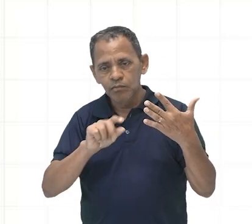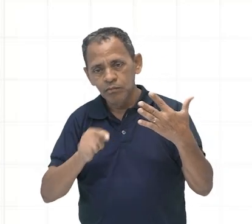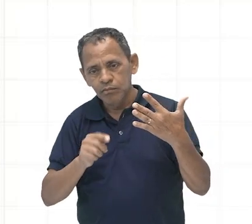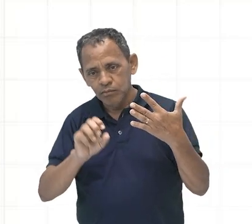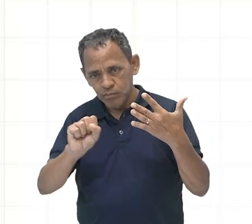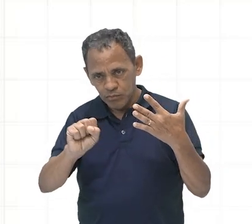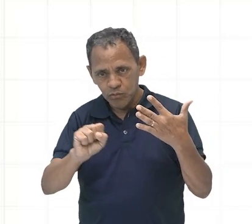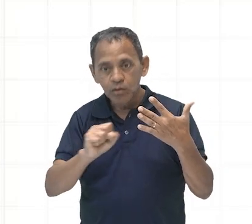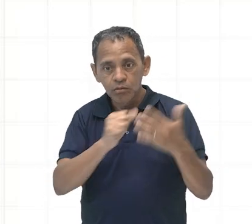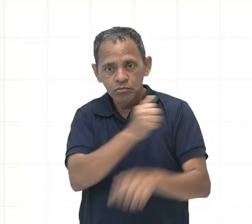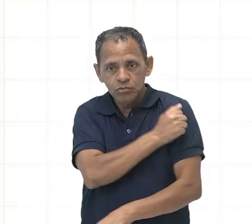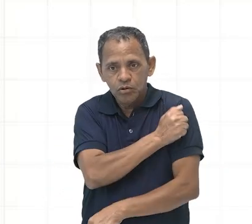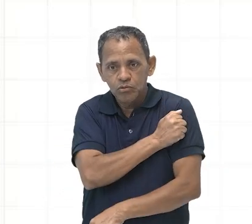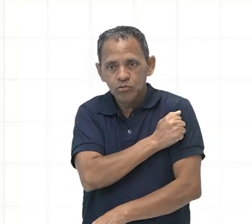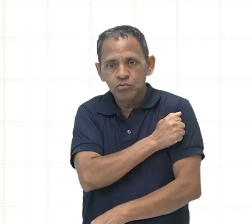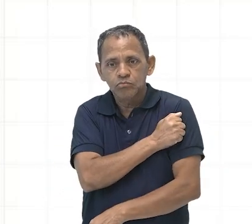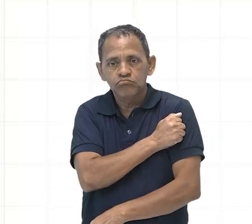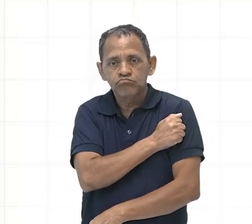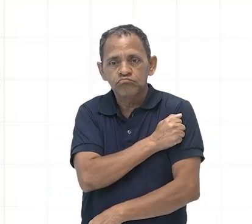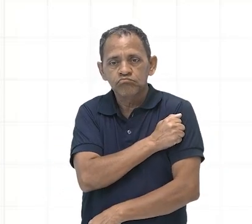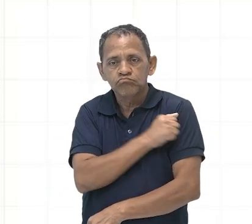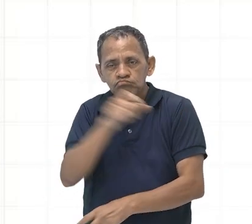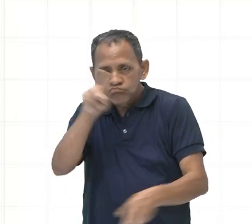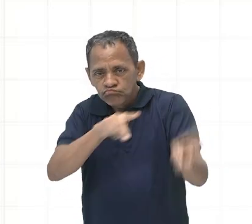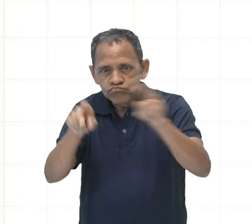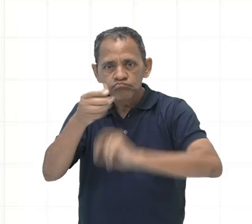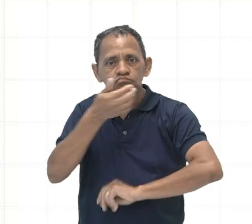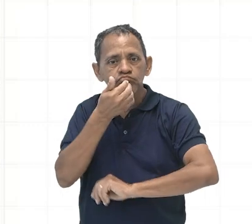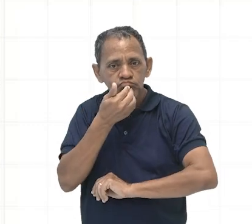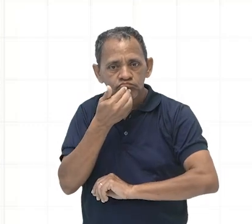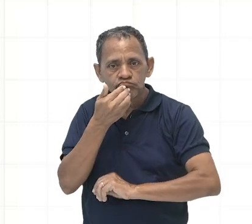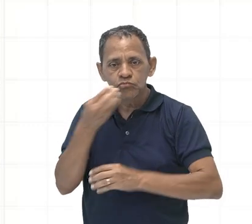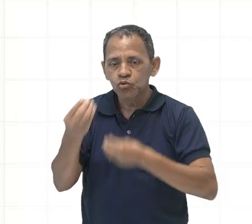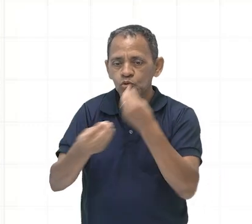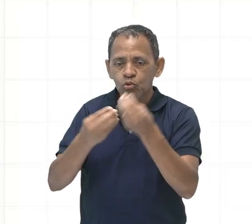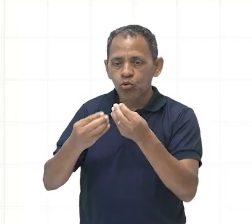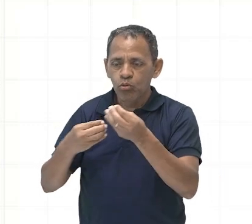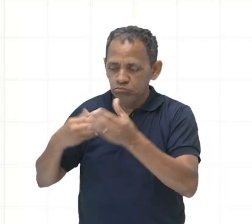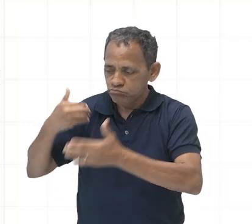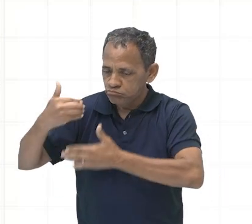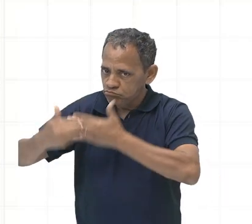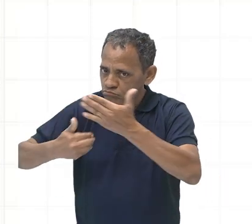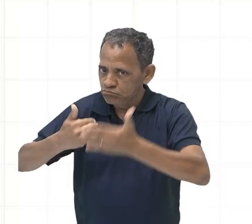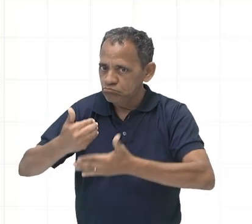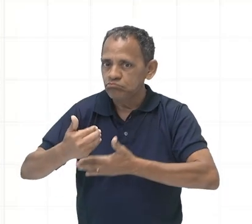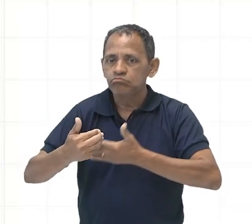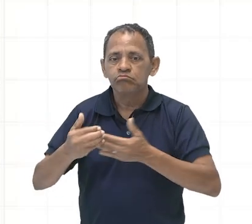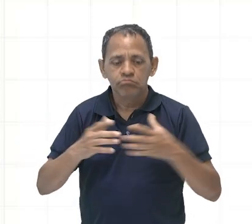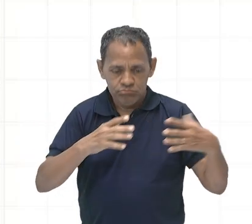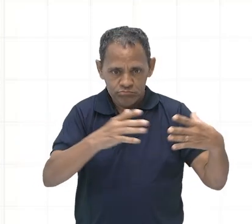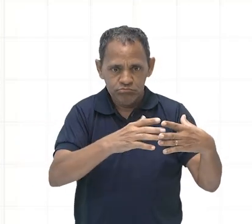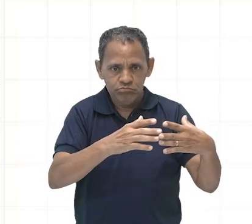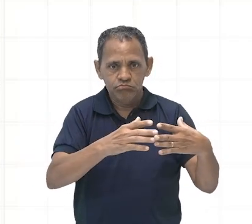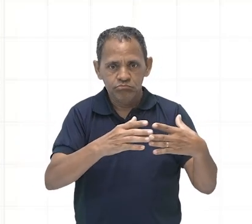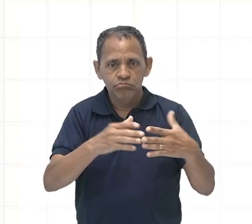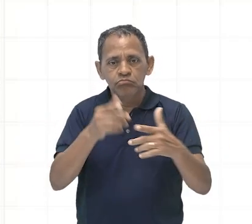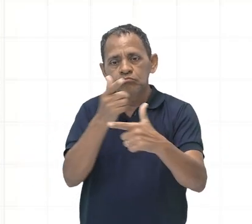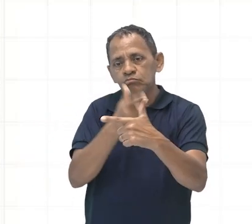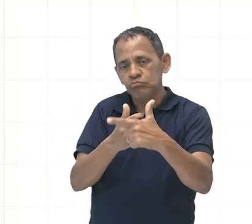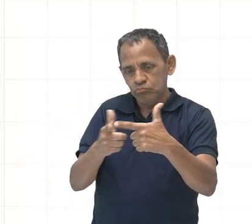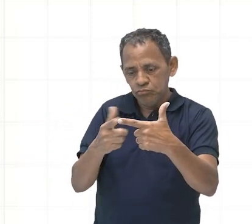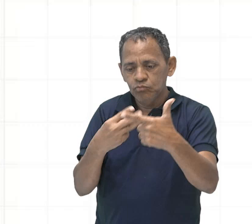5,8. Para visualizar melhor o desempenho da turma, o professor dividiu as notas em 3